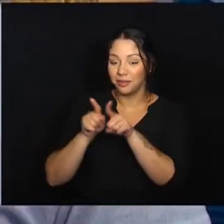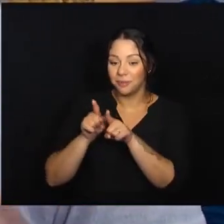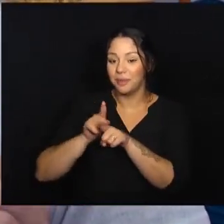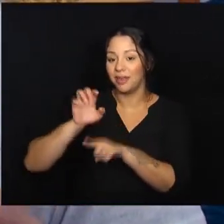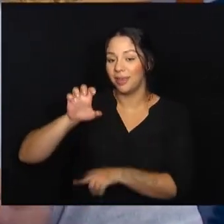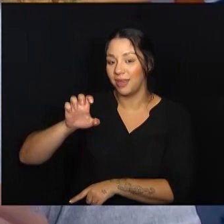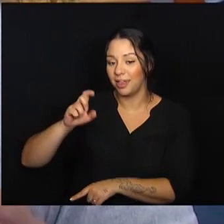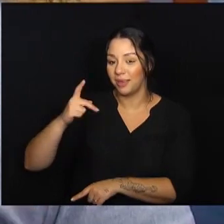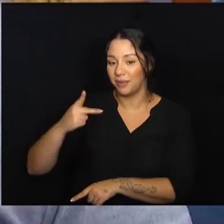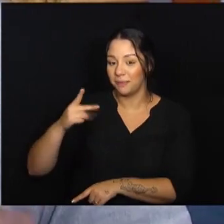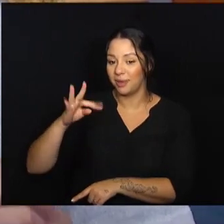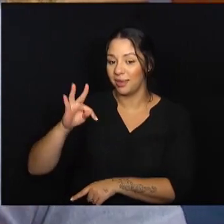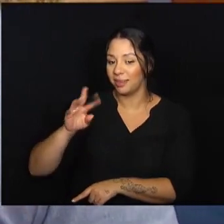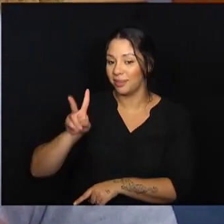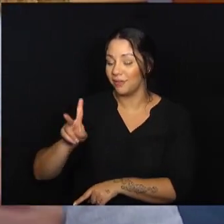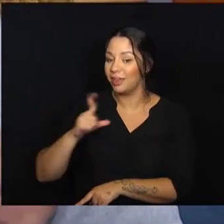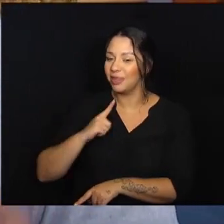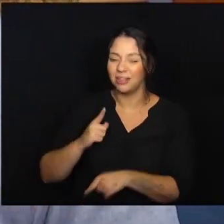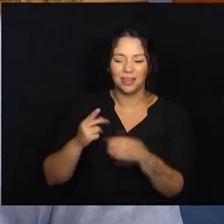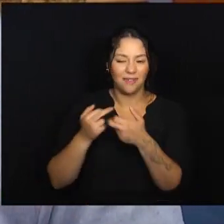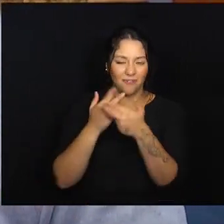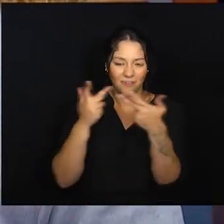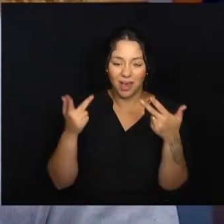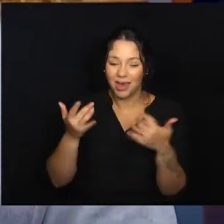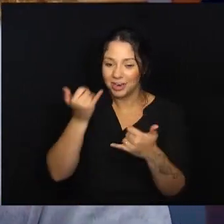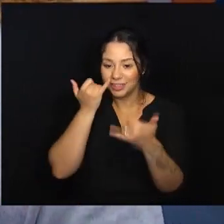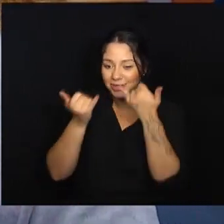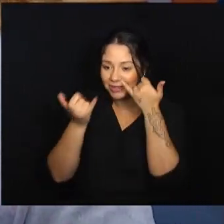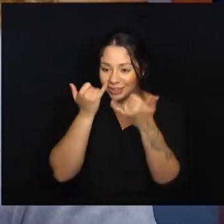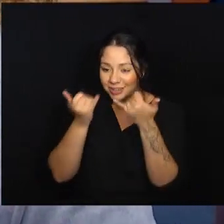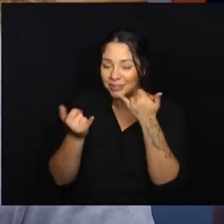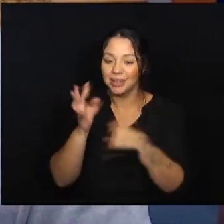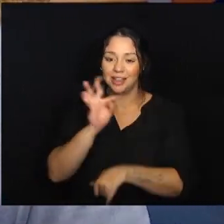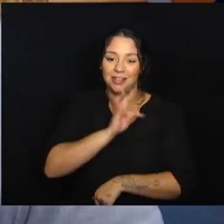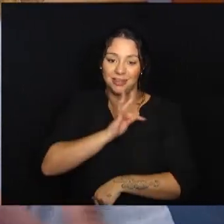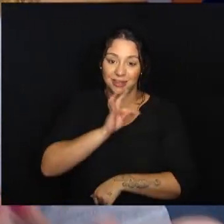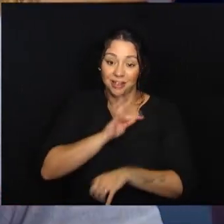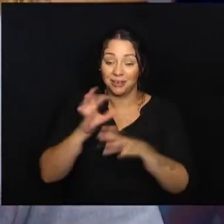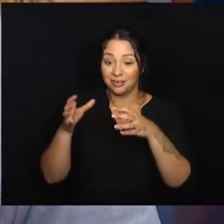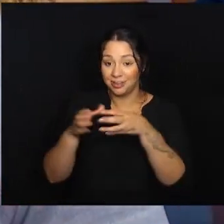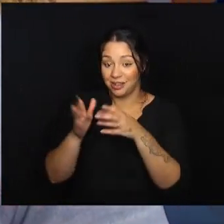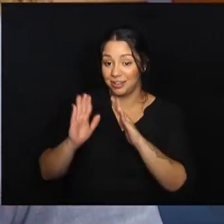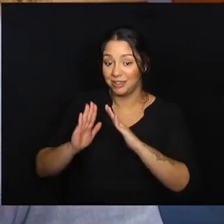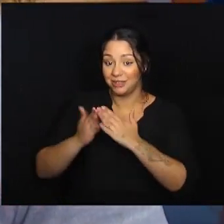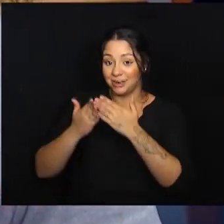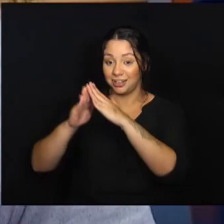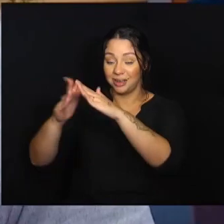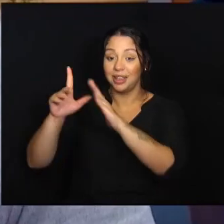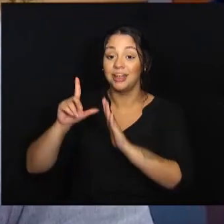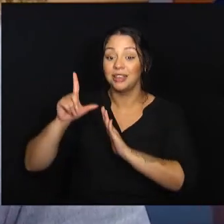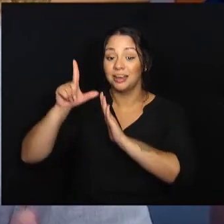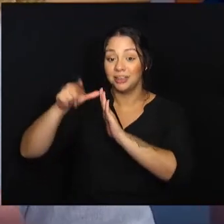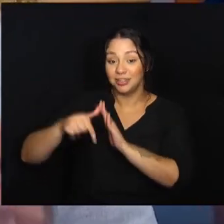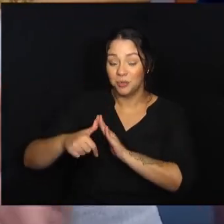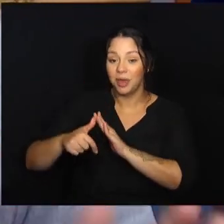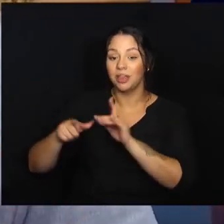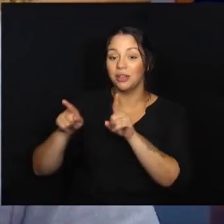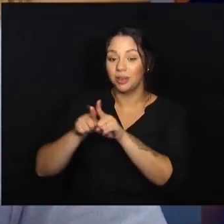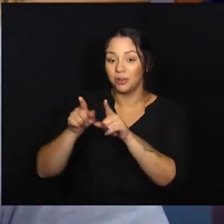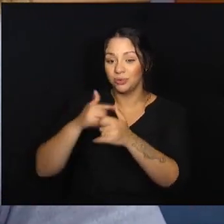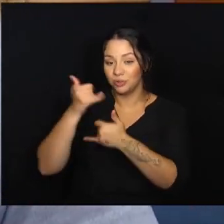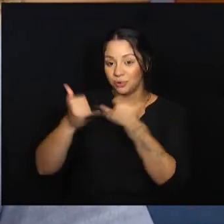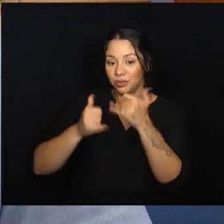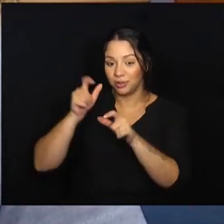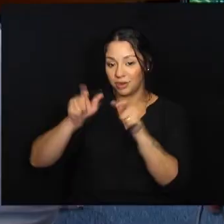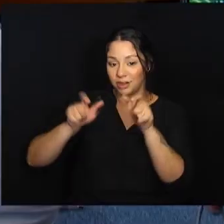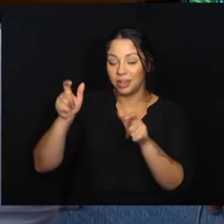vão ter todas as informações do aplicativo onde os técnicos e favelas precisam se inscrever e logo depois disso os jogadores também, mesmo formato